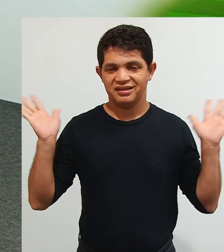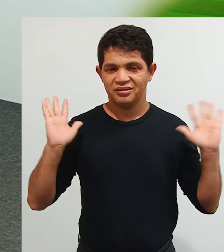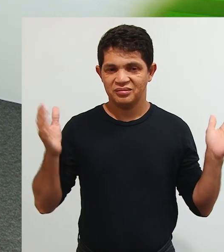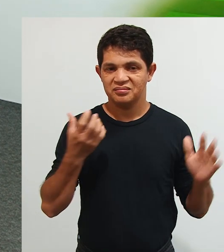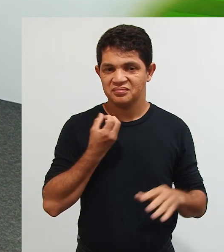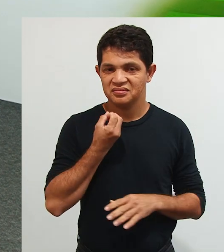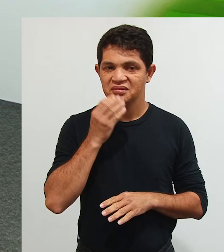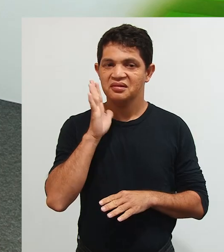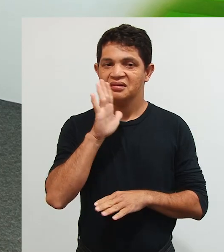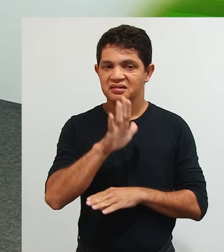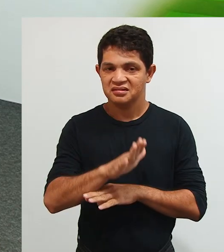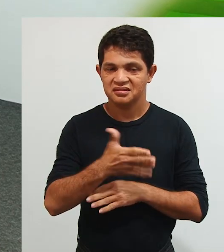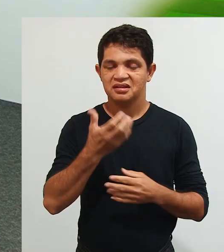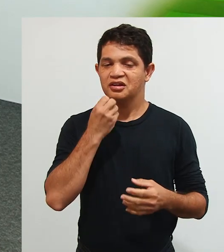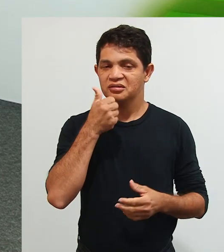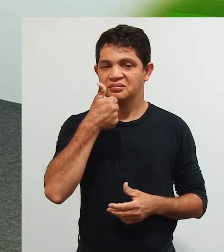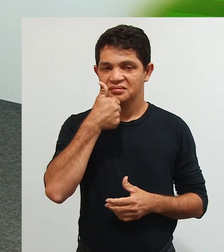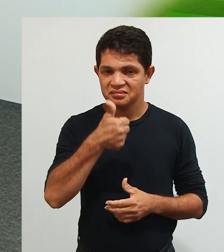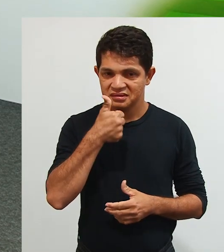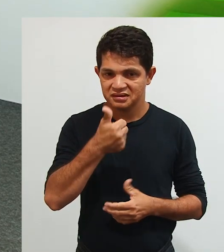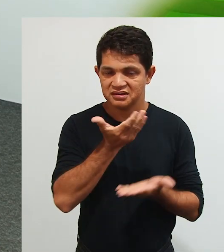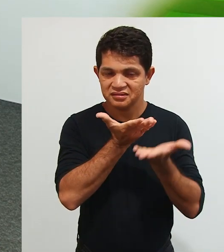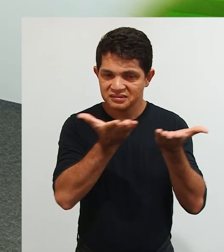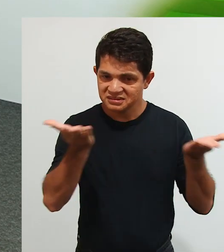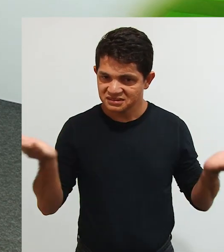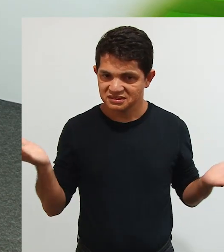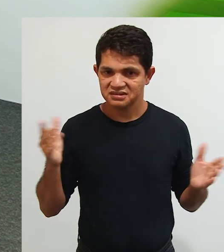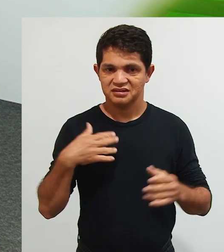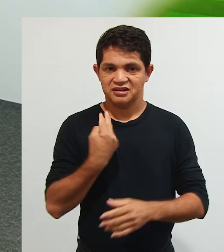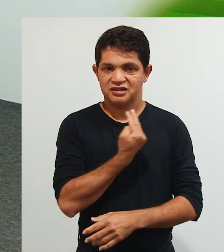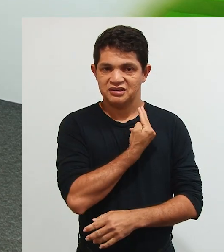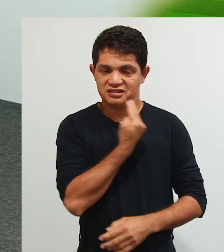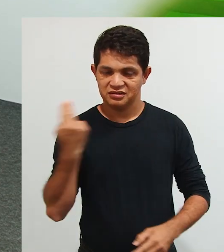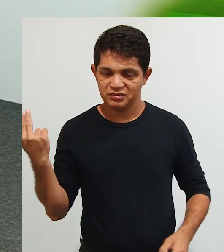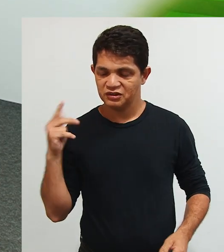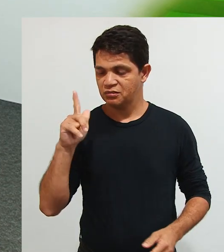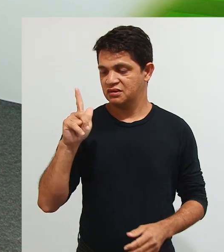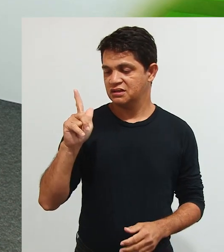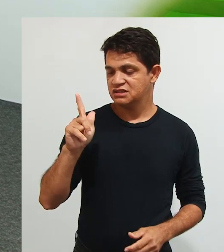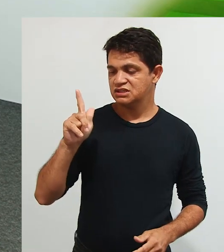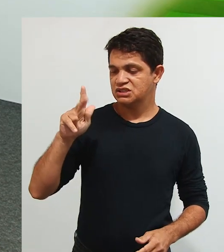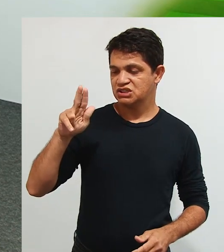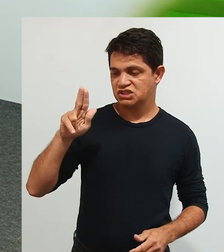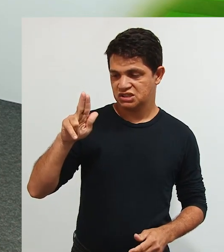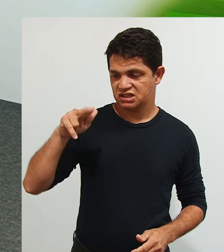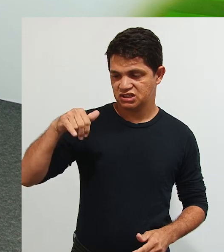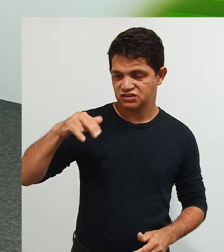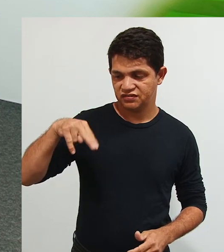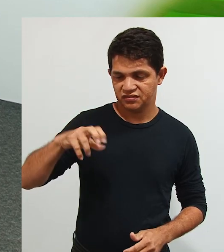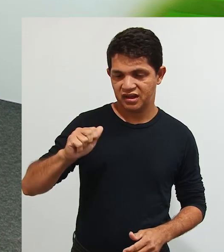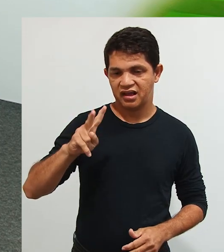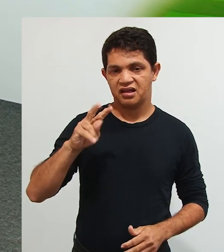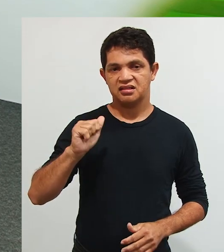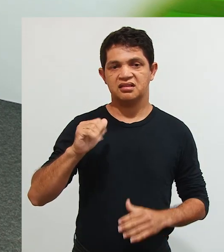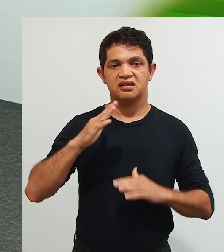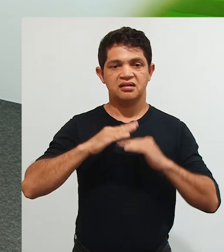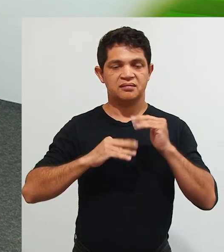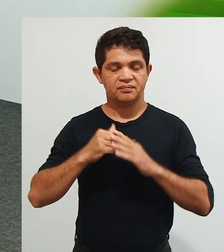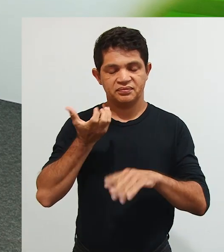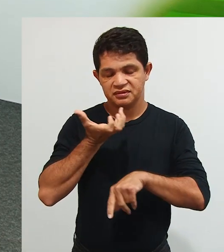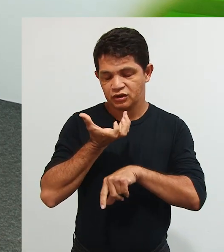Olá, eu espero que esteja tudo bem com vocês. O meu nome é Jennifer Hatz, eu sou professora da